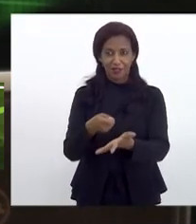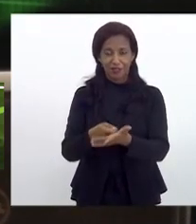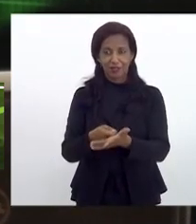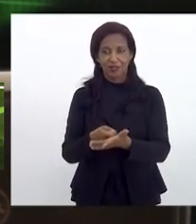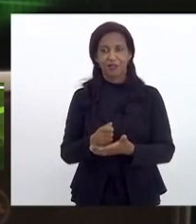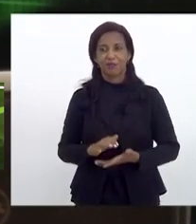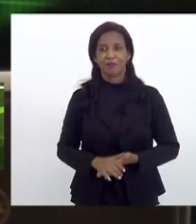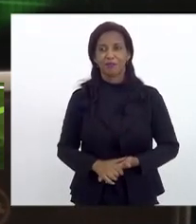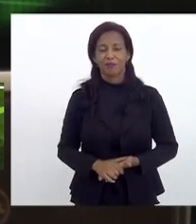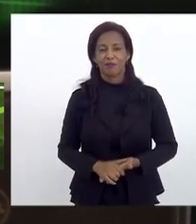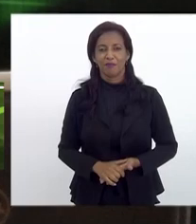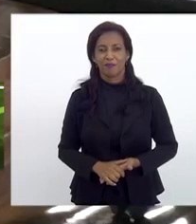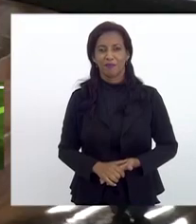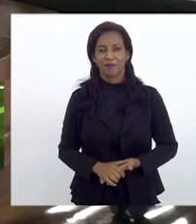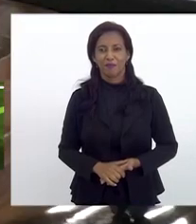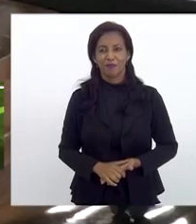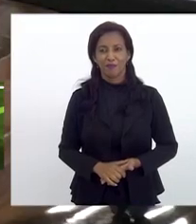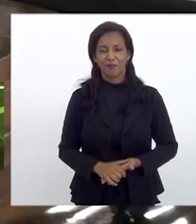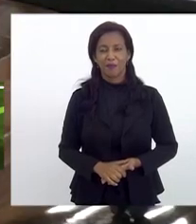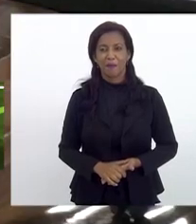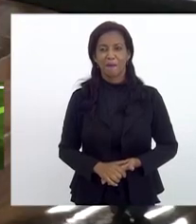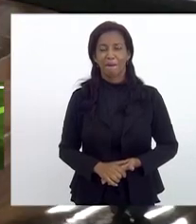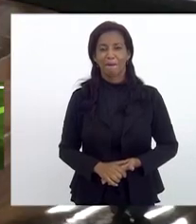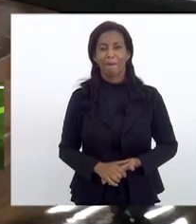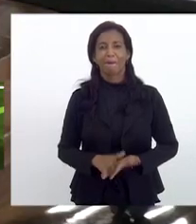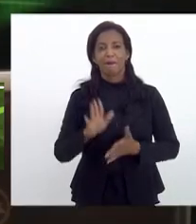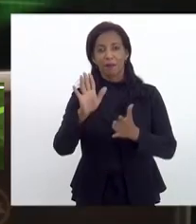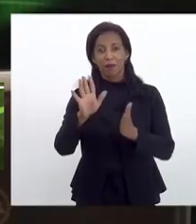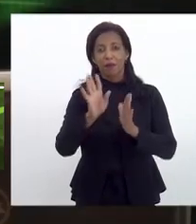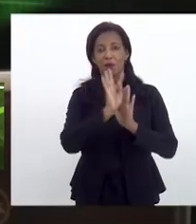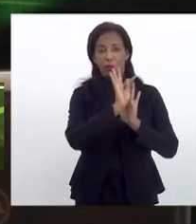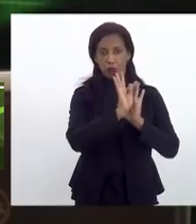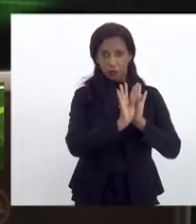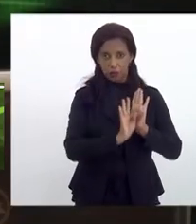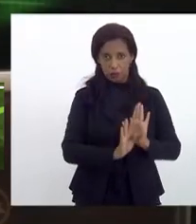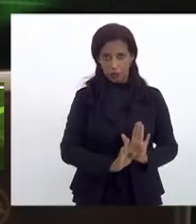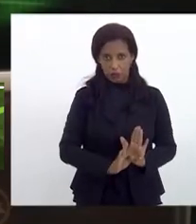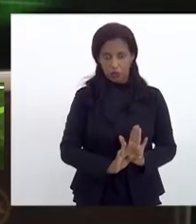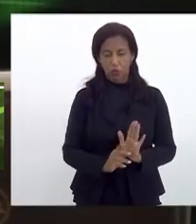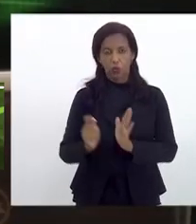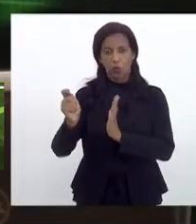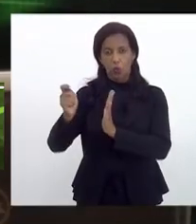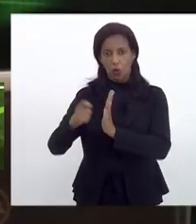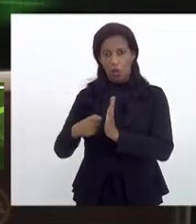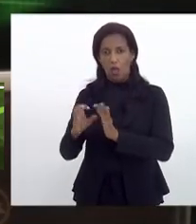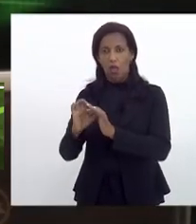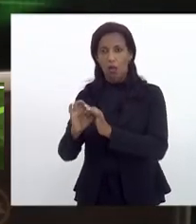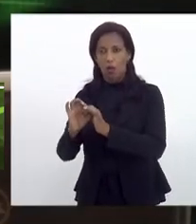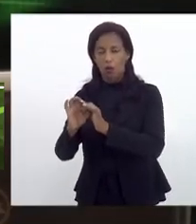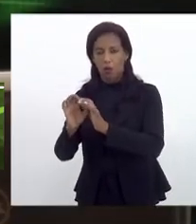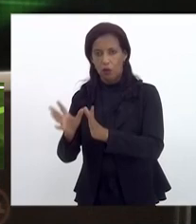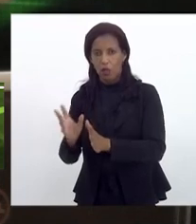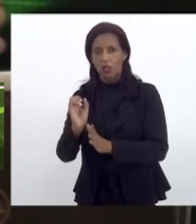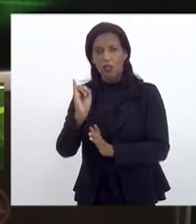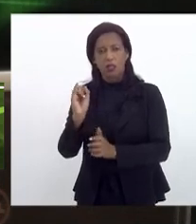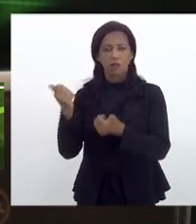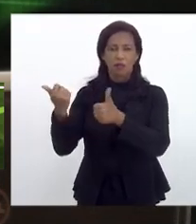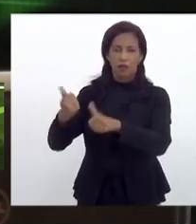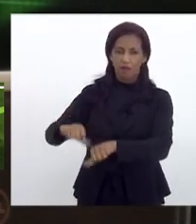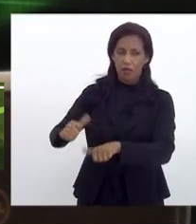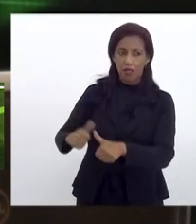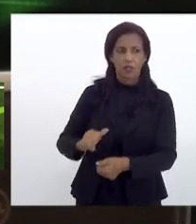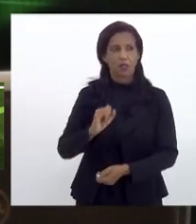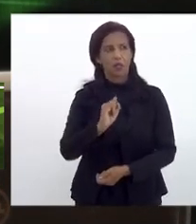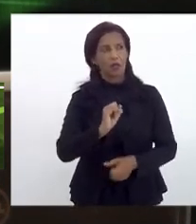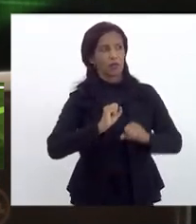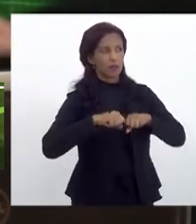certo Eu falei que não errado Mas eu queria Vamos criar um texto Que seja autorizativo Se vai ser avaliação Se vai